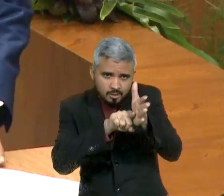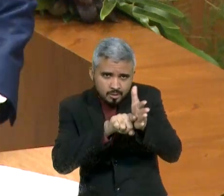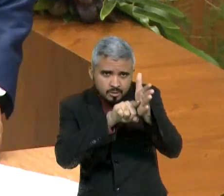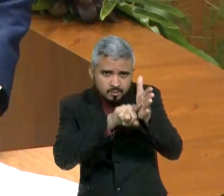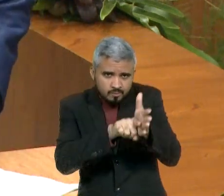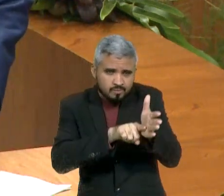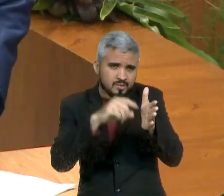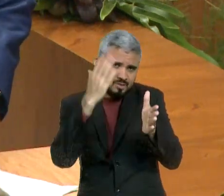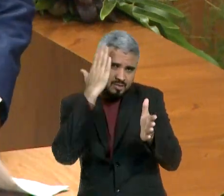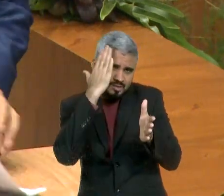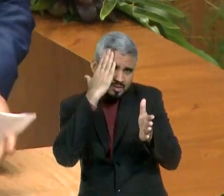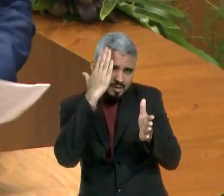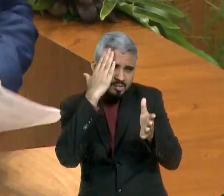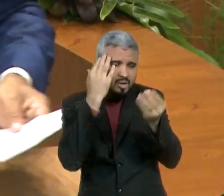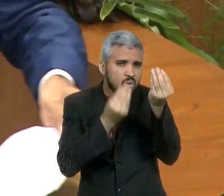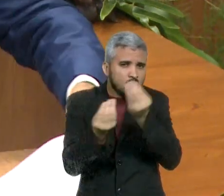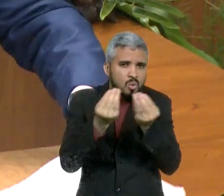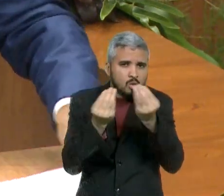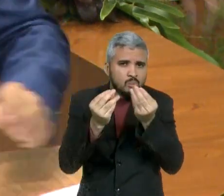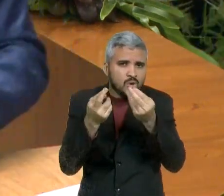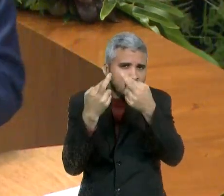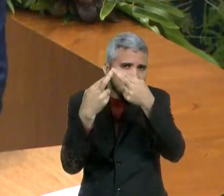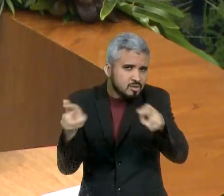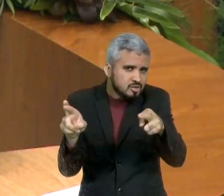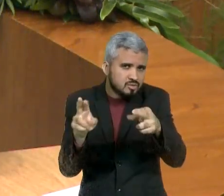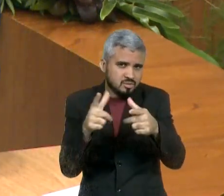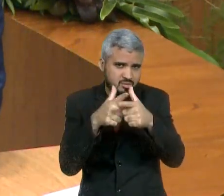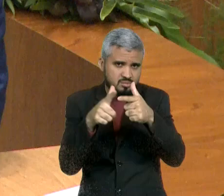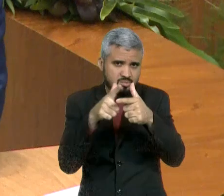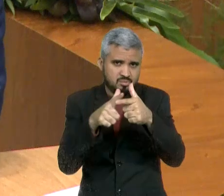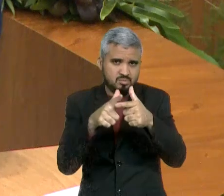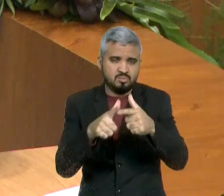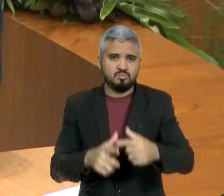soluções para os problemas de telefonia no Estado do Maranhão.